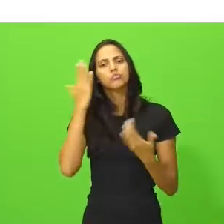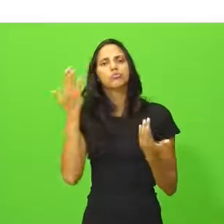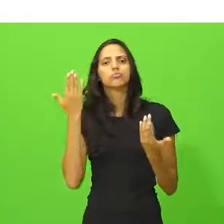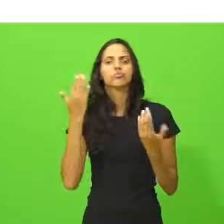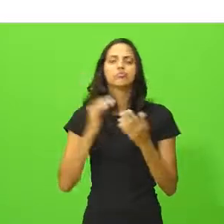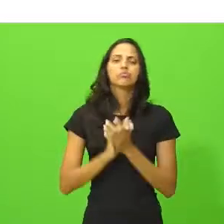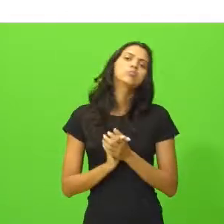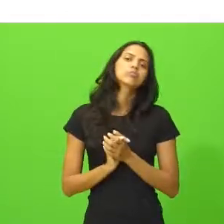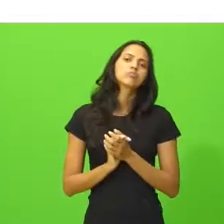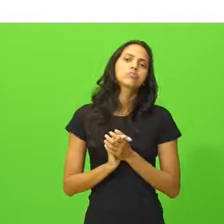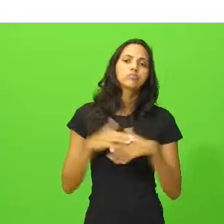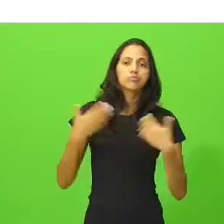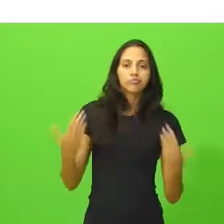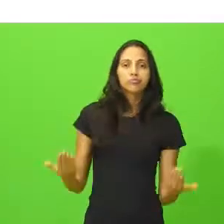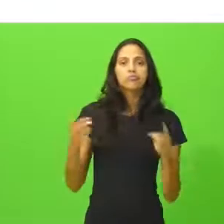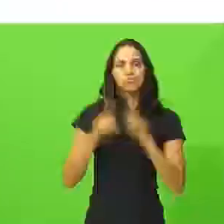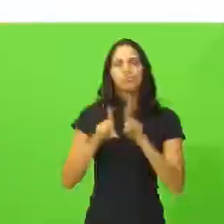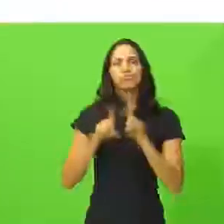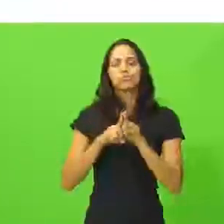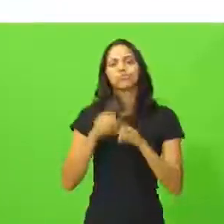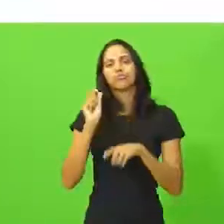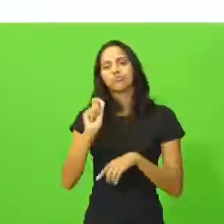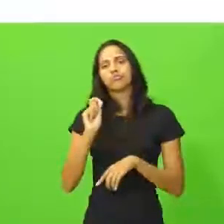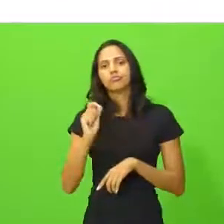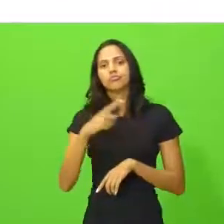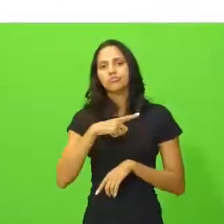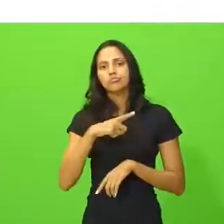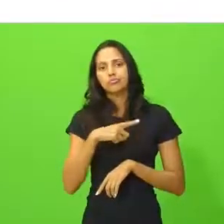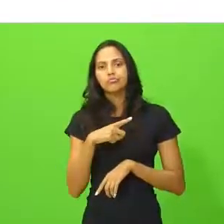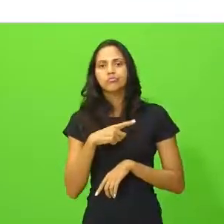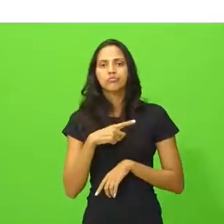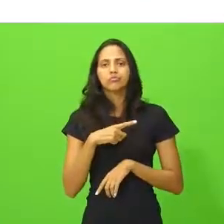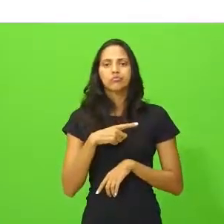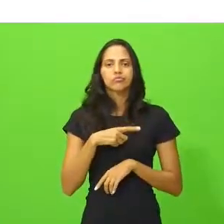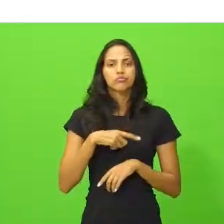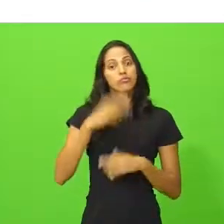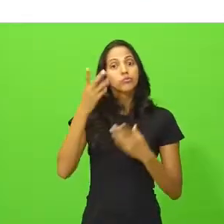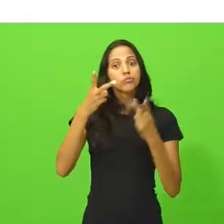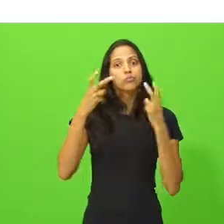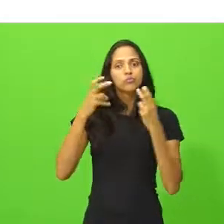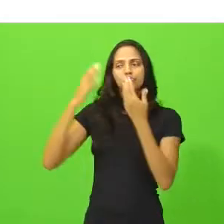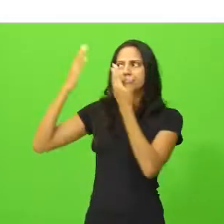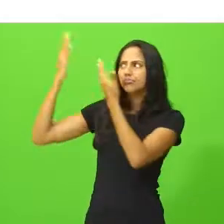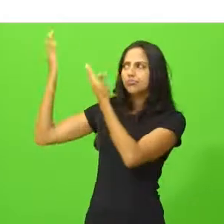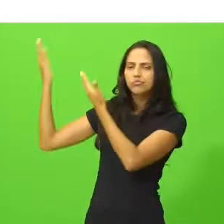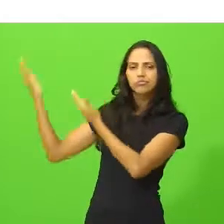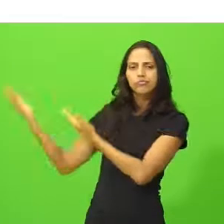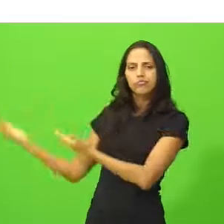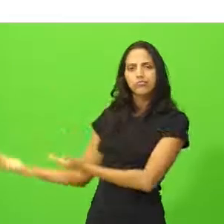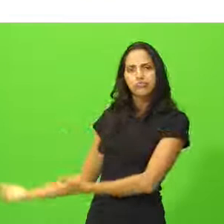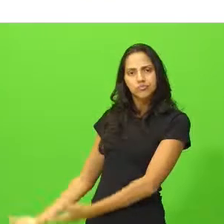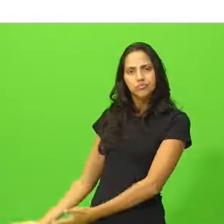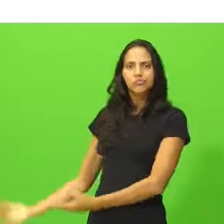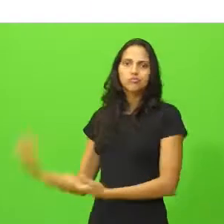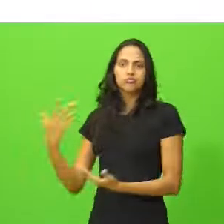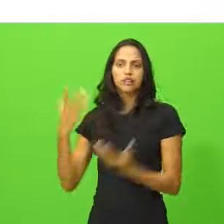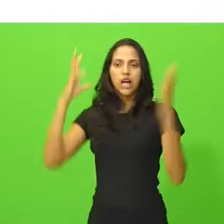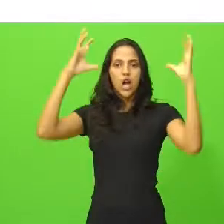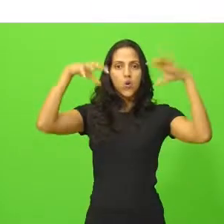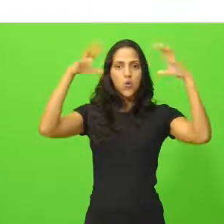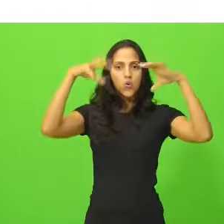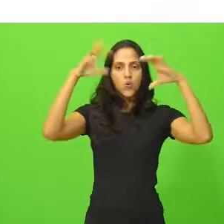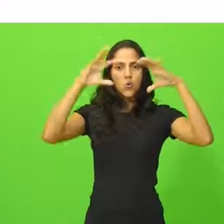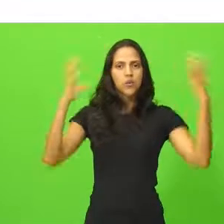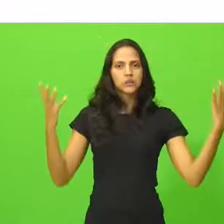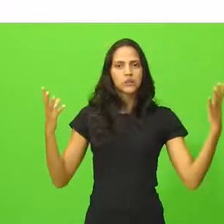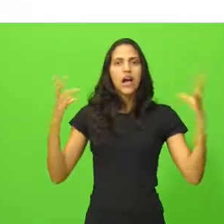desse acontecimento. No momento seguinte, nós vamos ter também imagens agora da seca. Observem que a redução de chuvas,